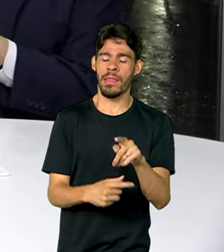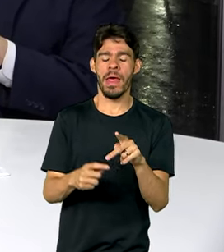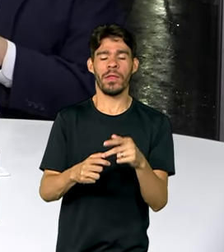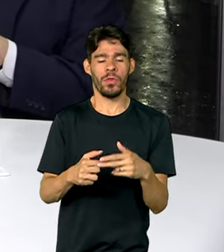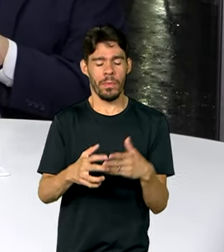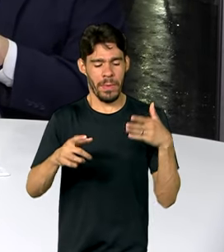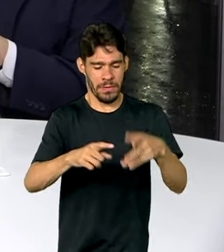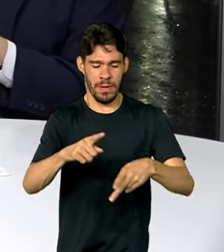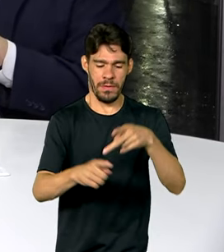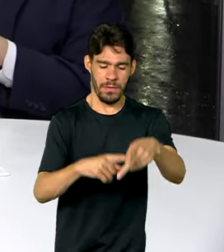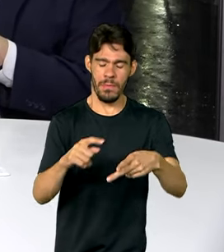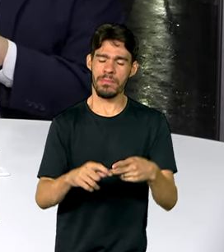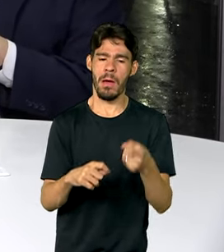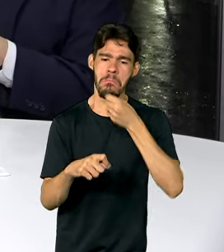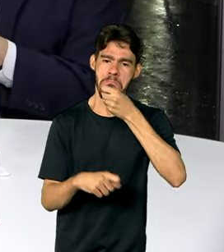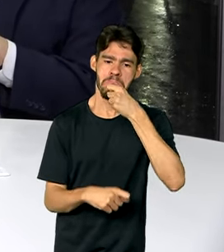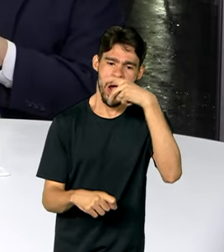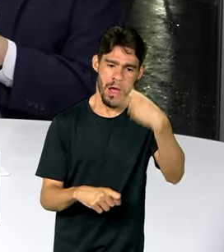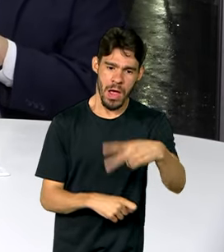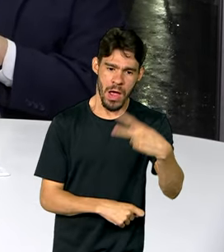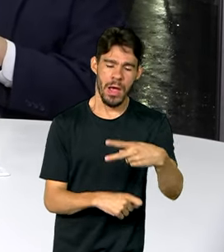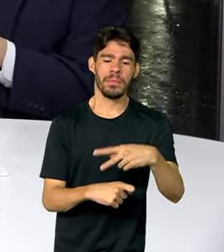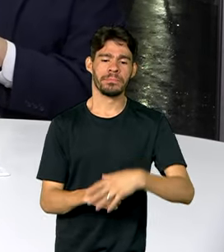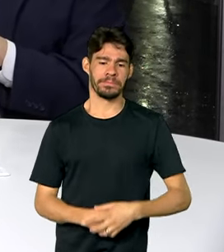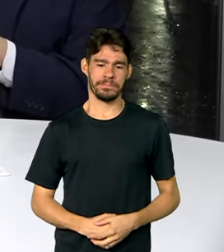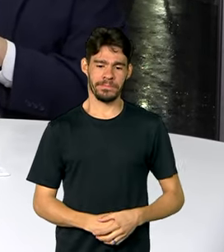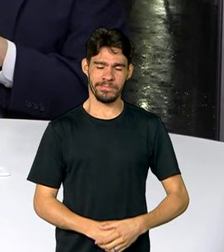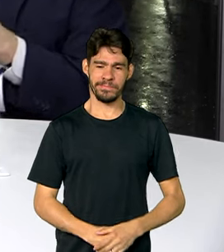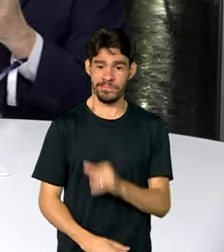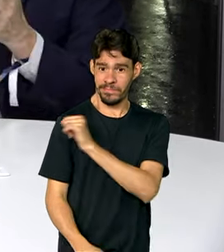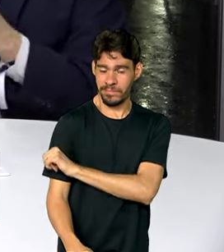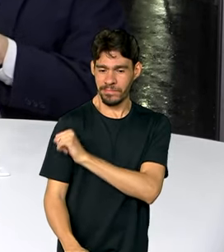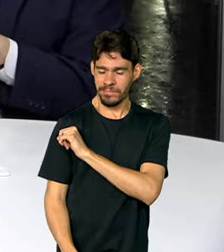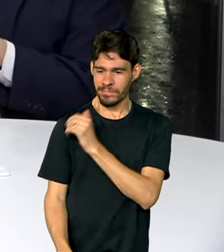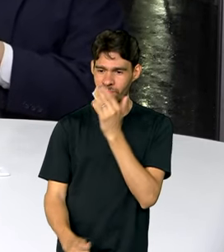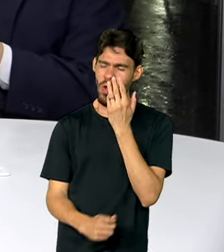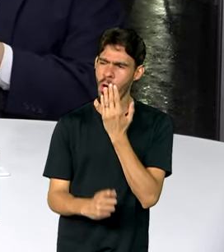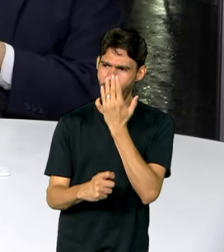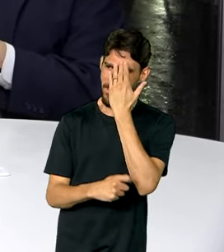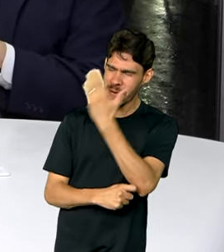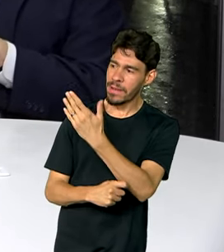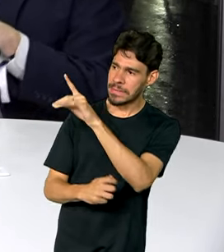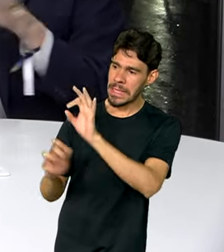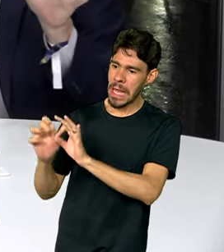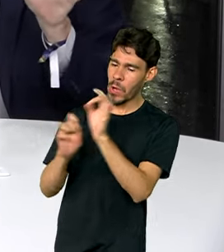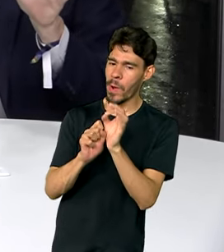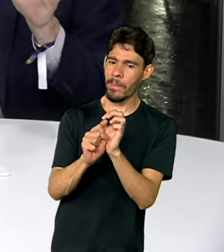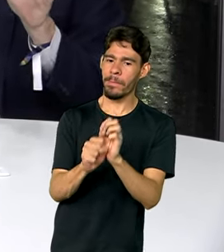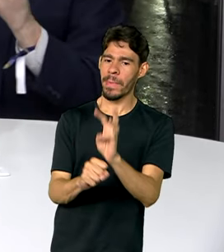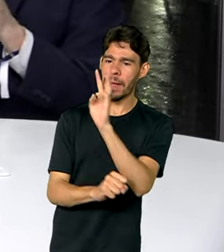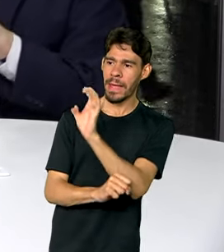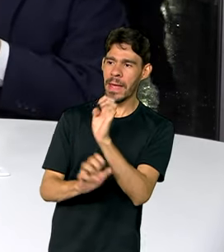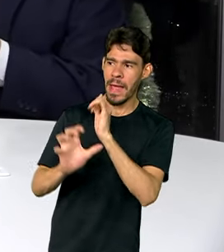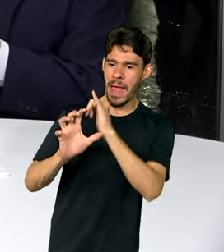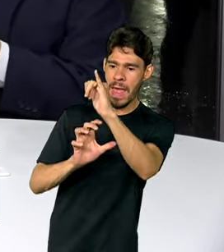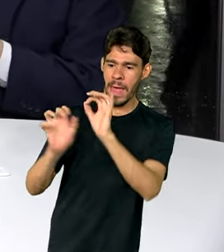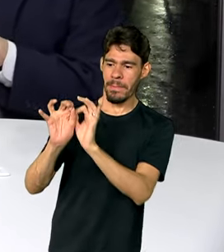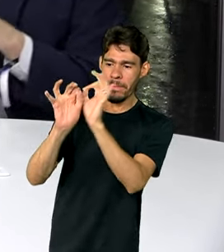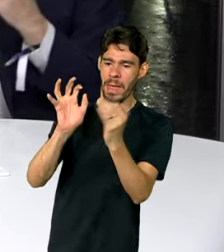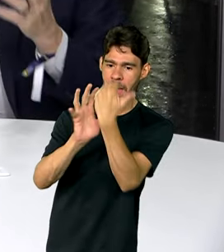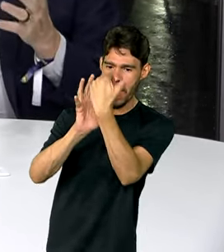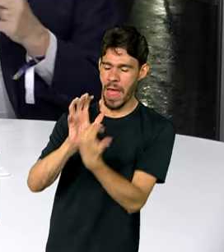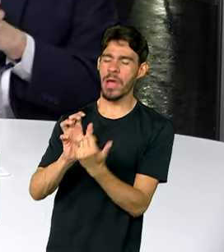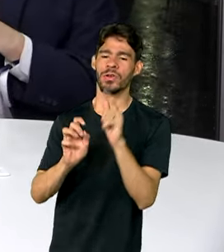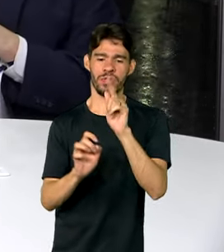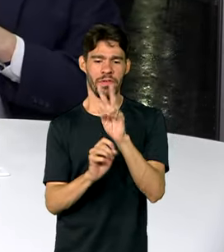Popular, pela sua entrevista aqui no nosso estúdio de vidro, no Rio de Janeiro. Obrigado, viu? Você acompanha a programação da EBC, porque o G20 Social está com tudo aqui.